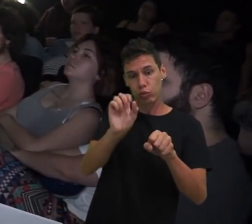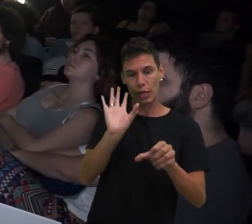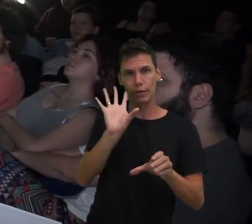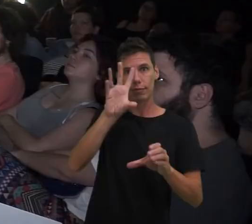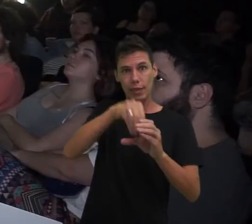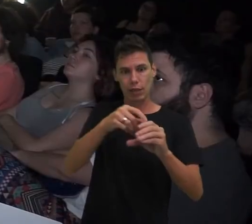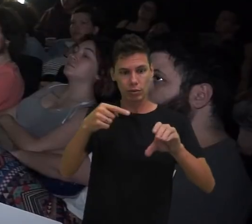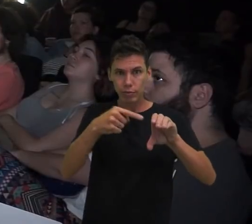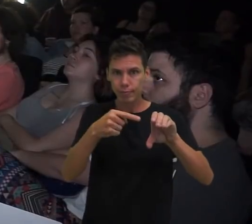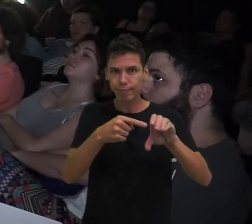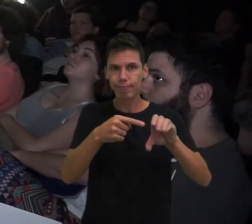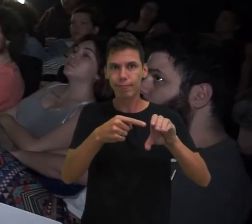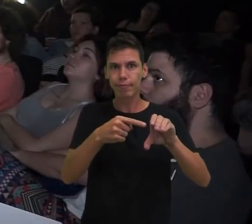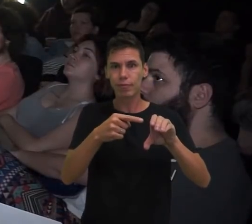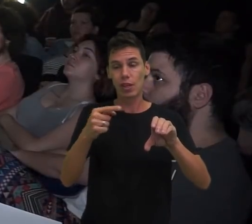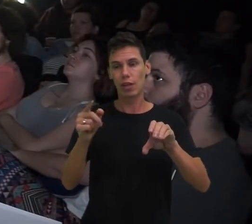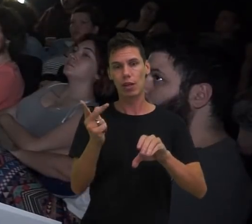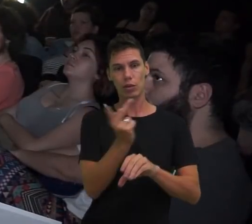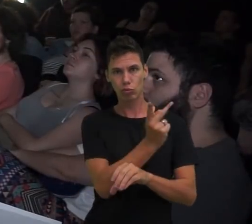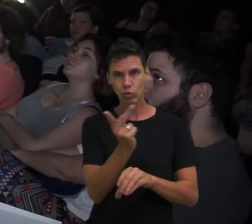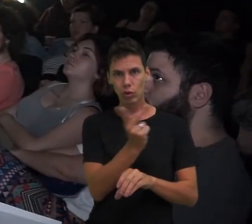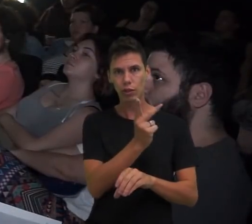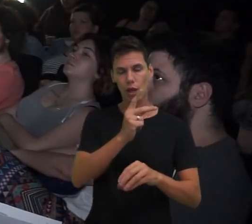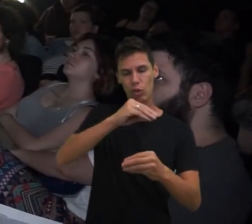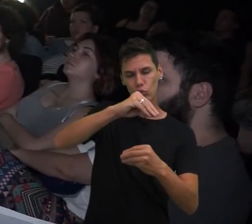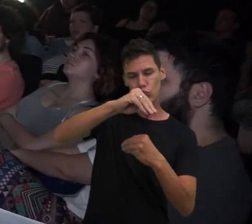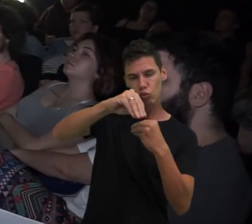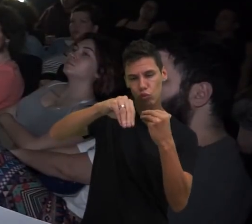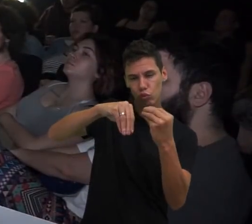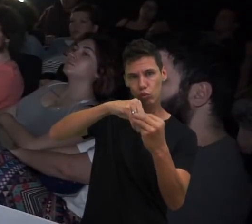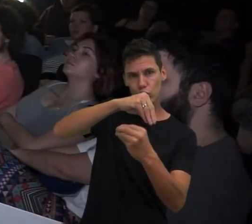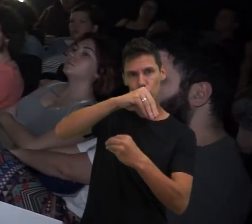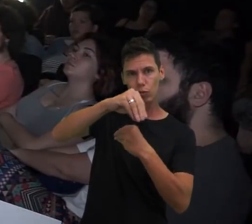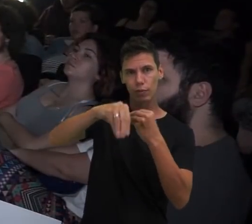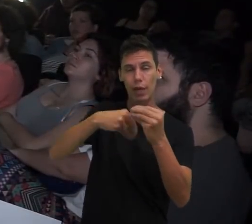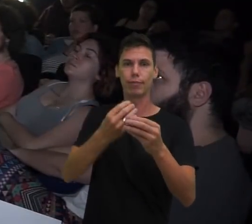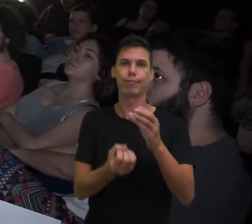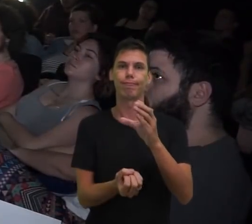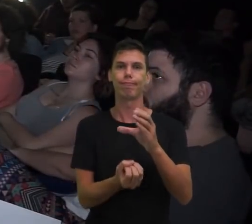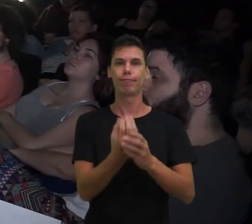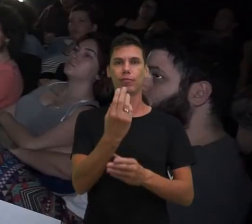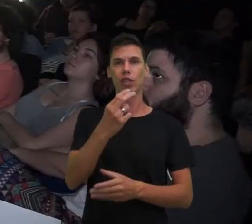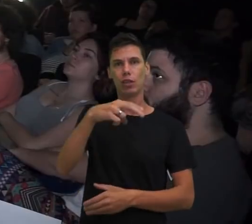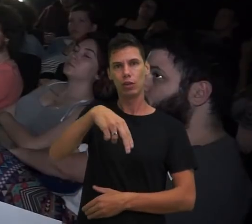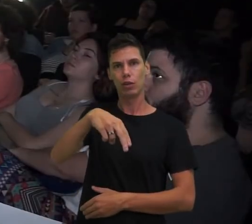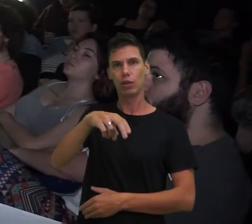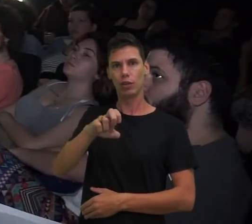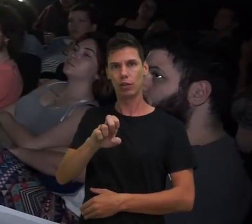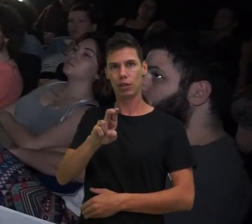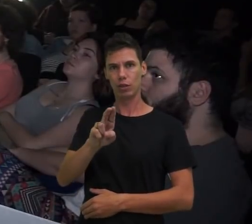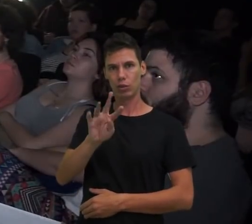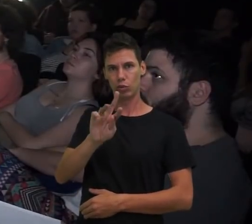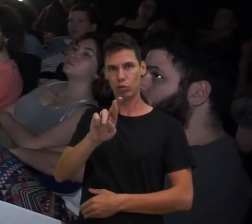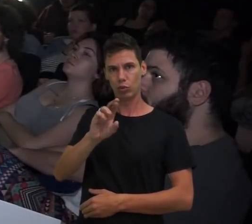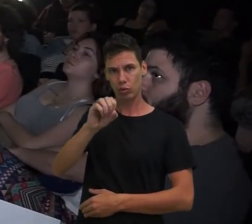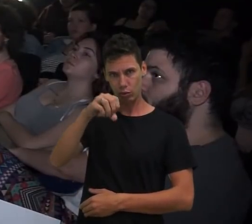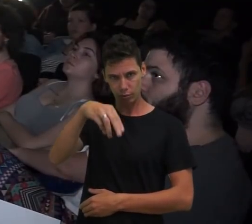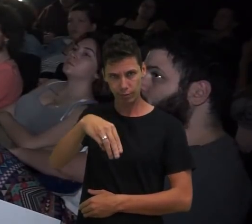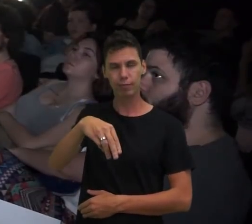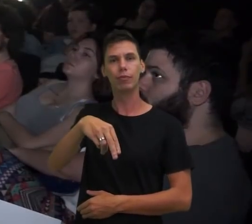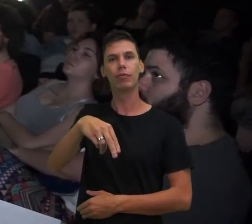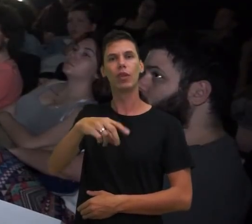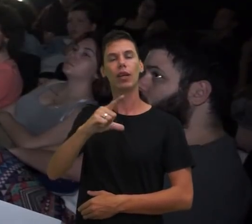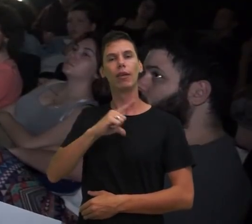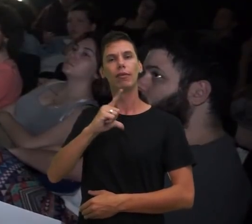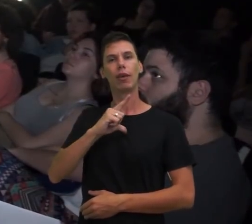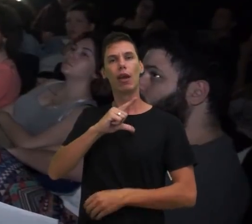o núcleo atômico. E vai fazer esses elétrons se fundirem com os prótons que estão ali. E aí eles vão resultar em um nêutron e vão liberar